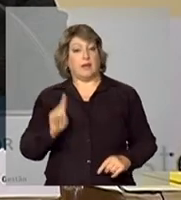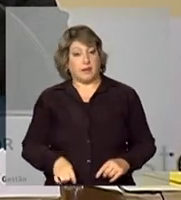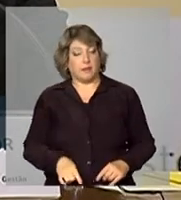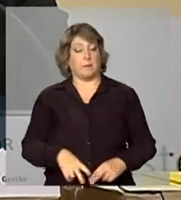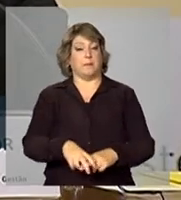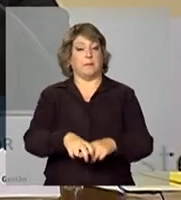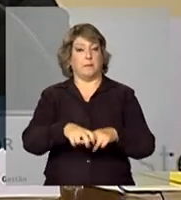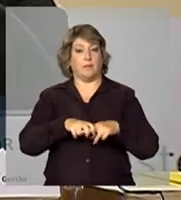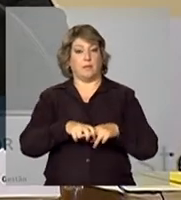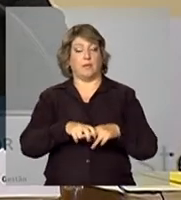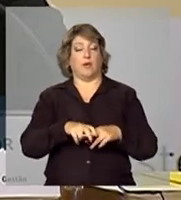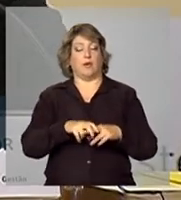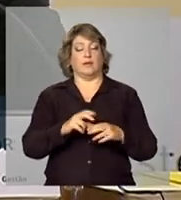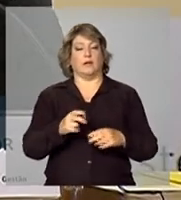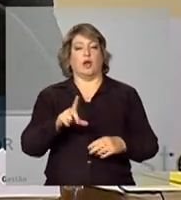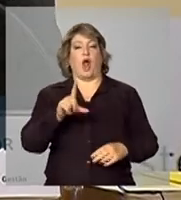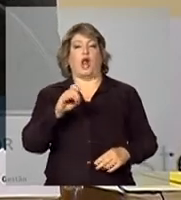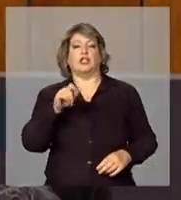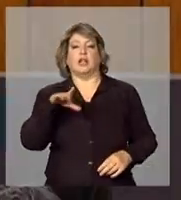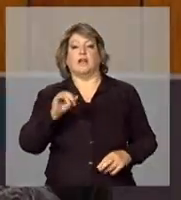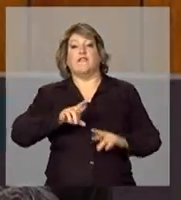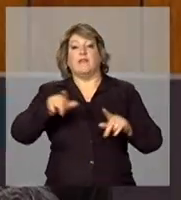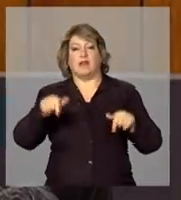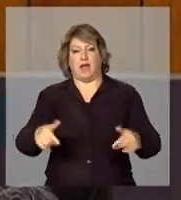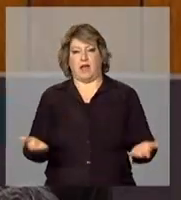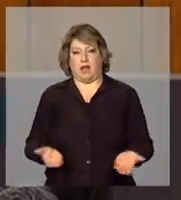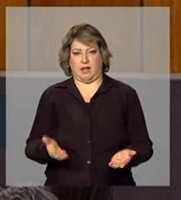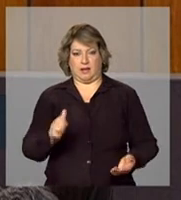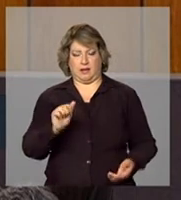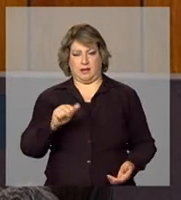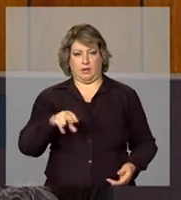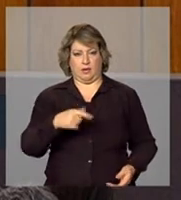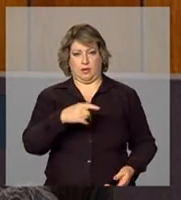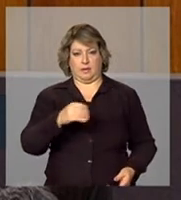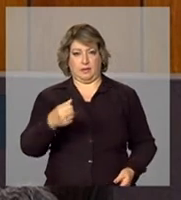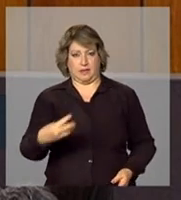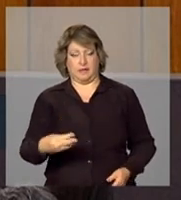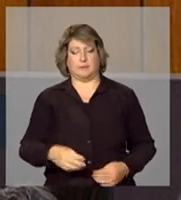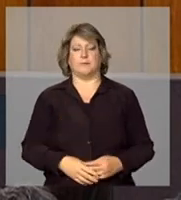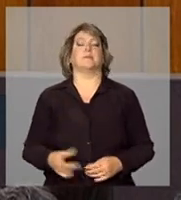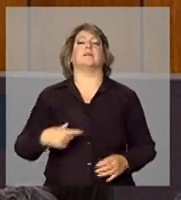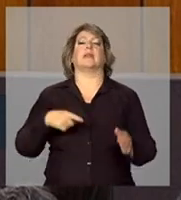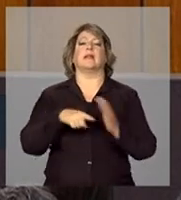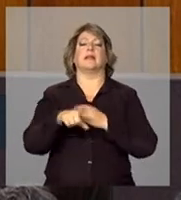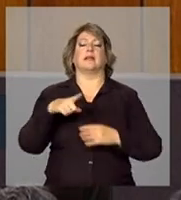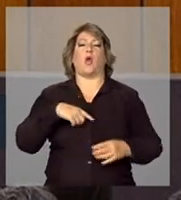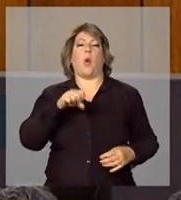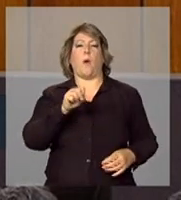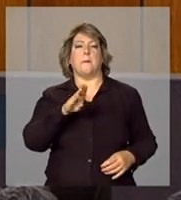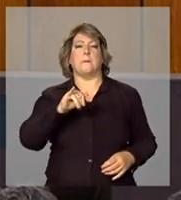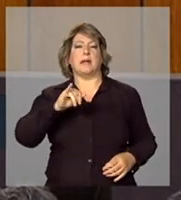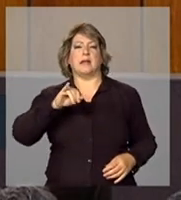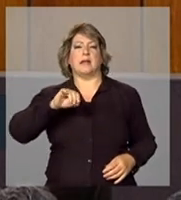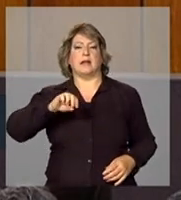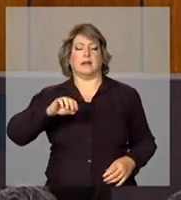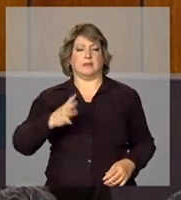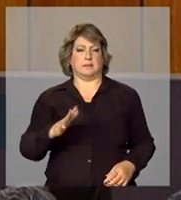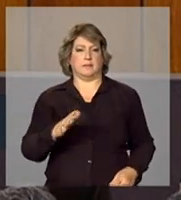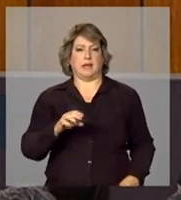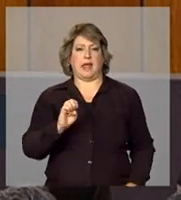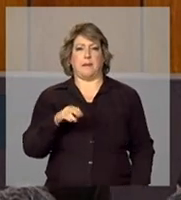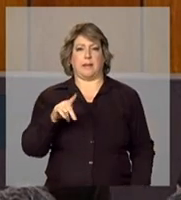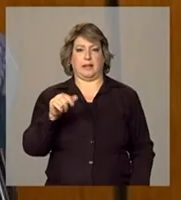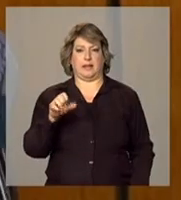tem uma lógica diferente neste ano algo com oito bilhões de emenda é um pouco Melo né Pois é